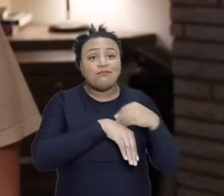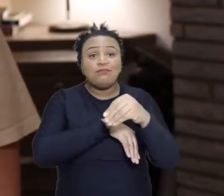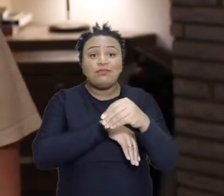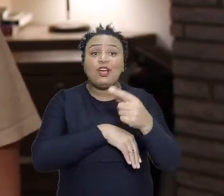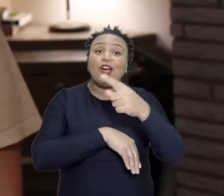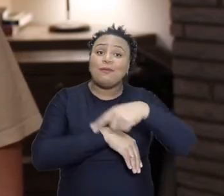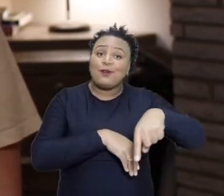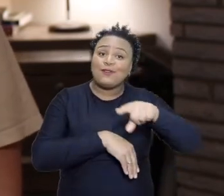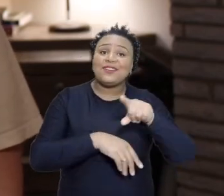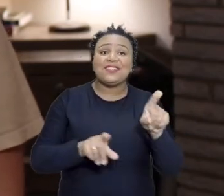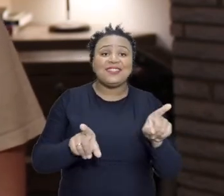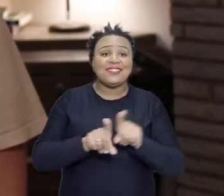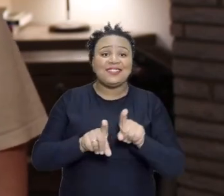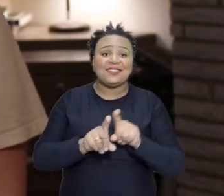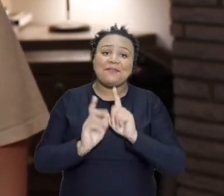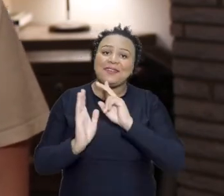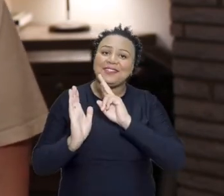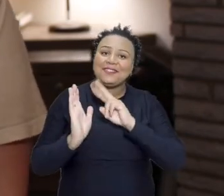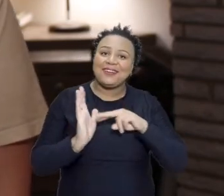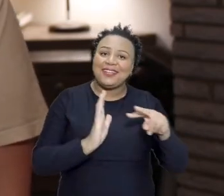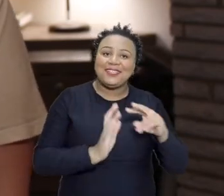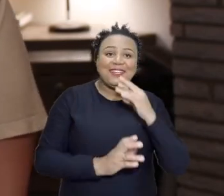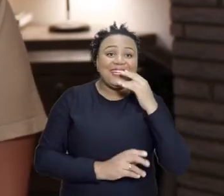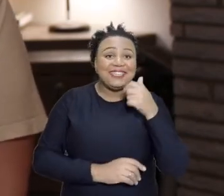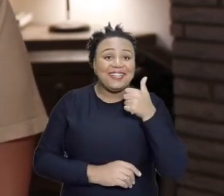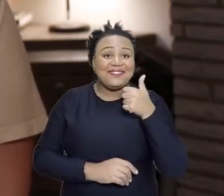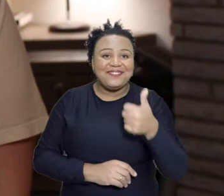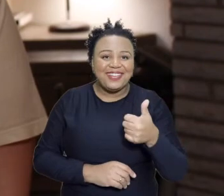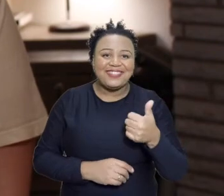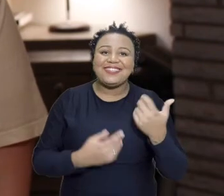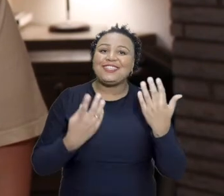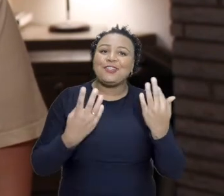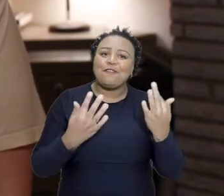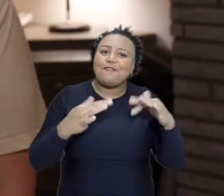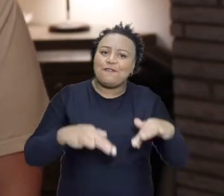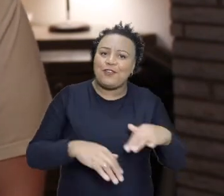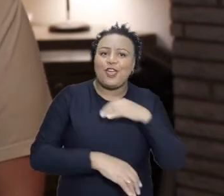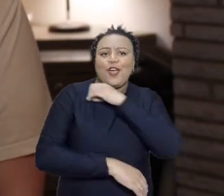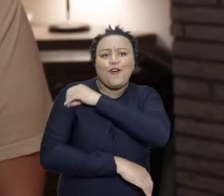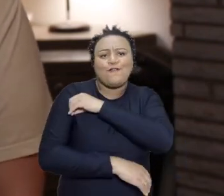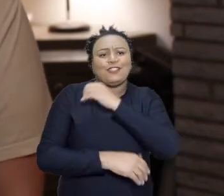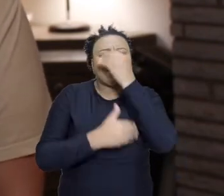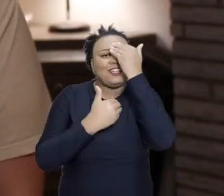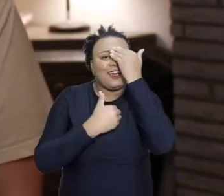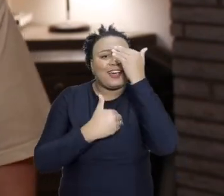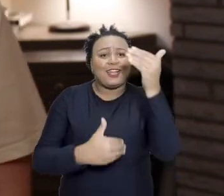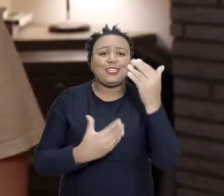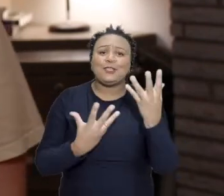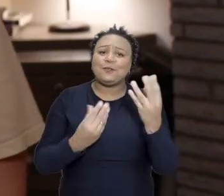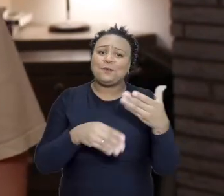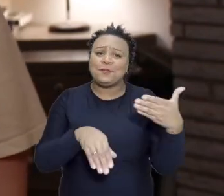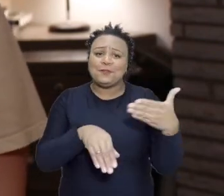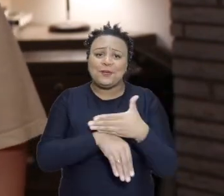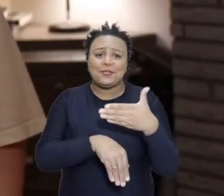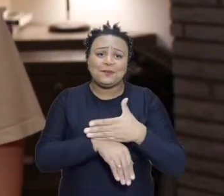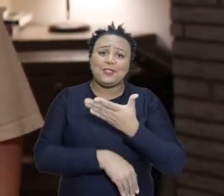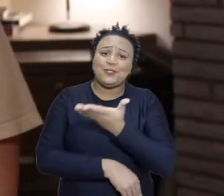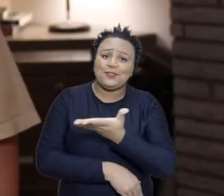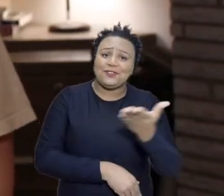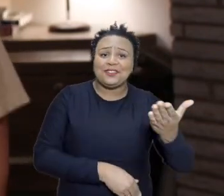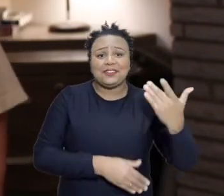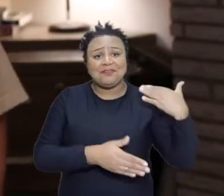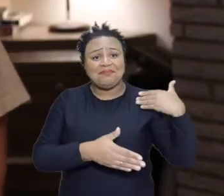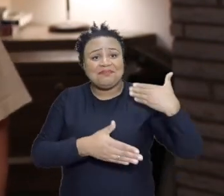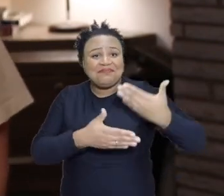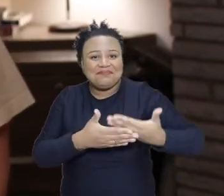uma leitura, tá bom? E eu finalizo essa oficina agradecendo muito a participação de vocês até aqui. Se